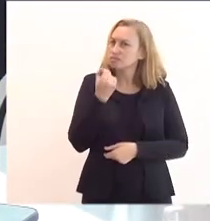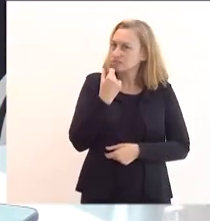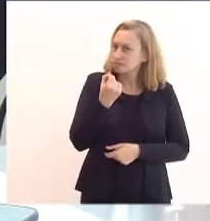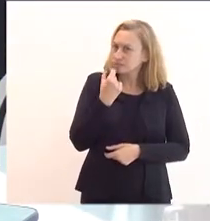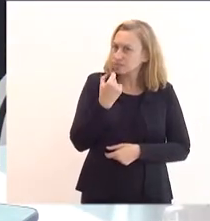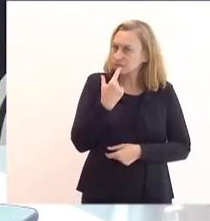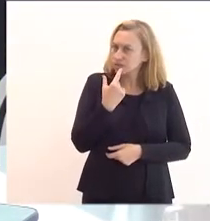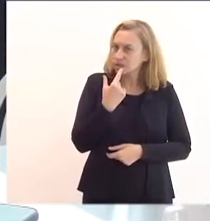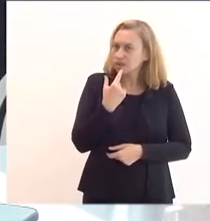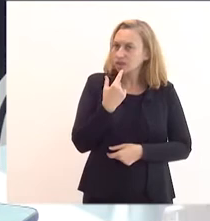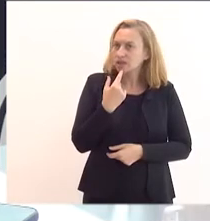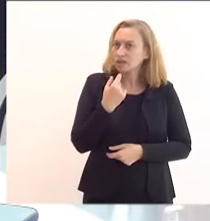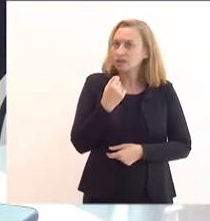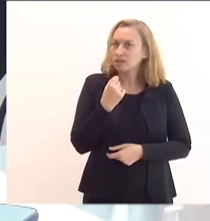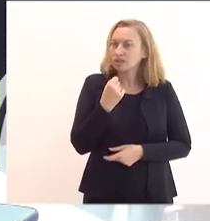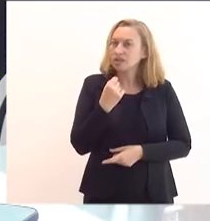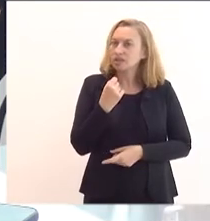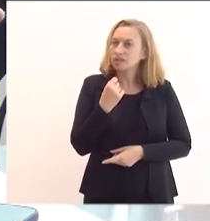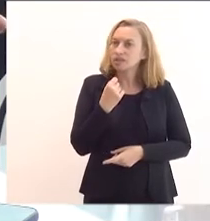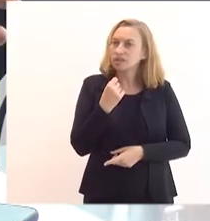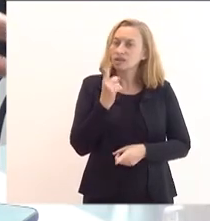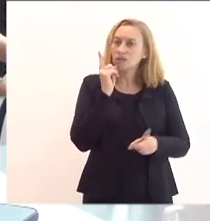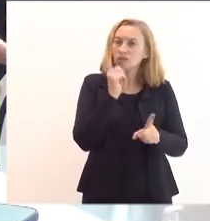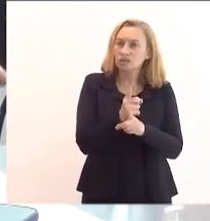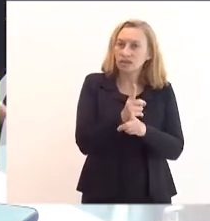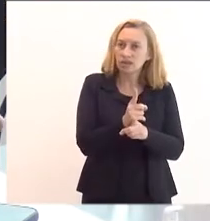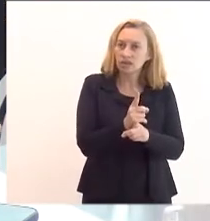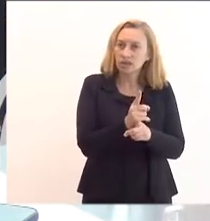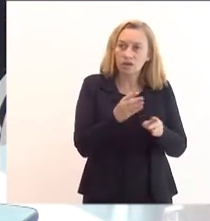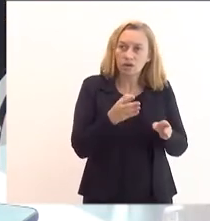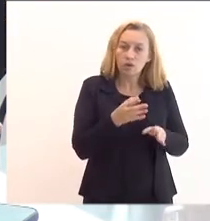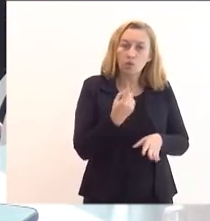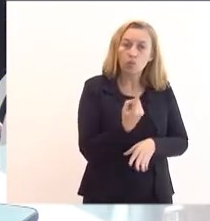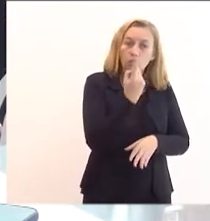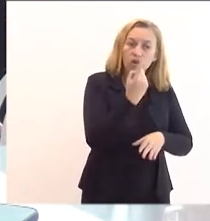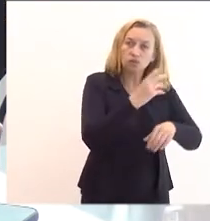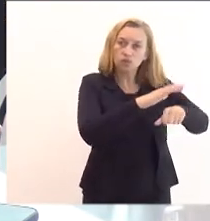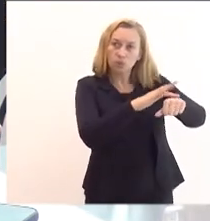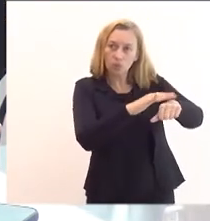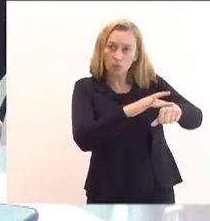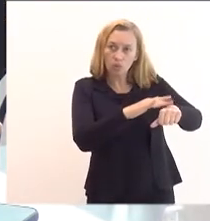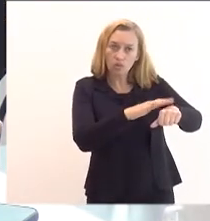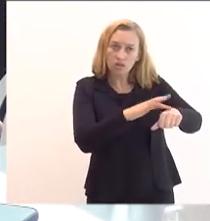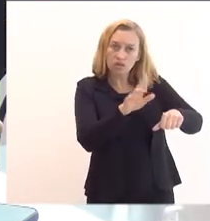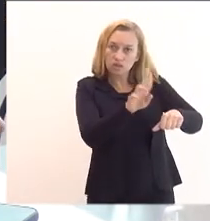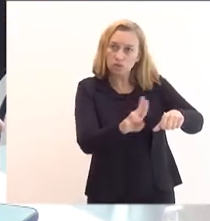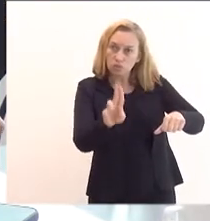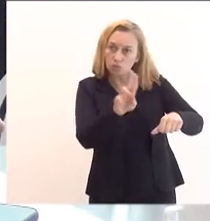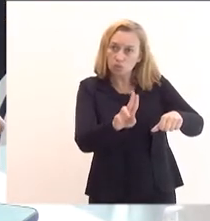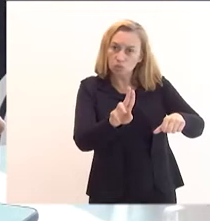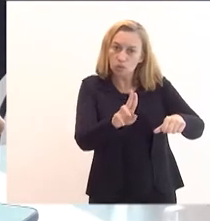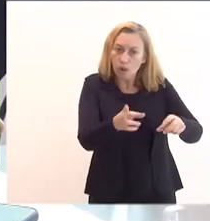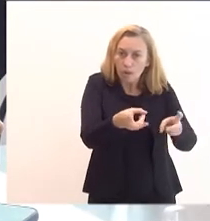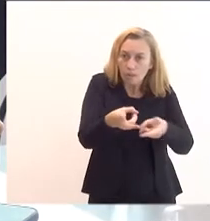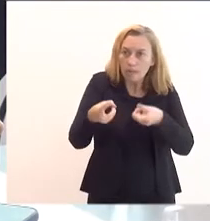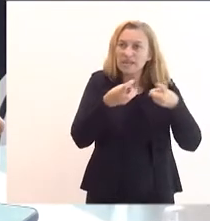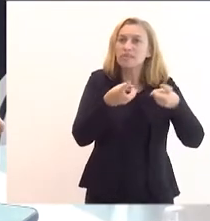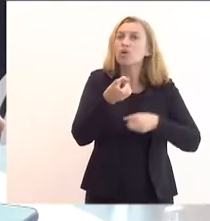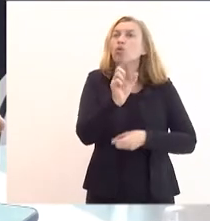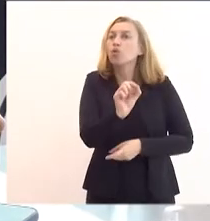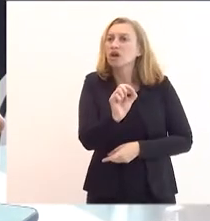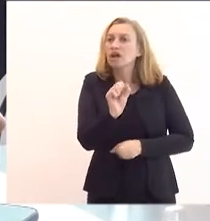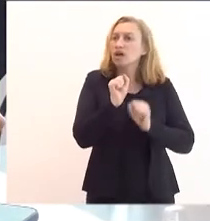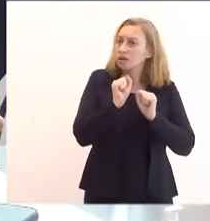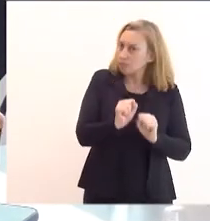são descobertos para uma determinada doença e, no transcorrer do uso, começam a perceber que